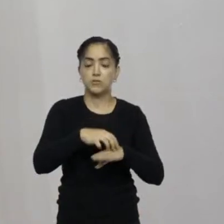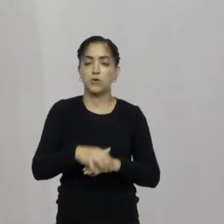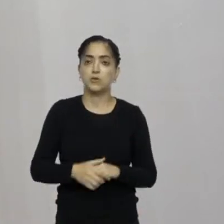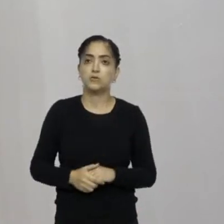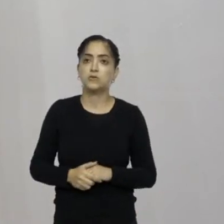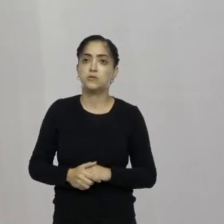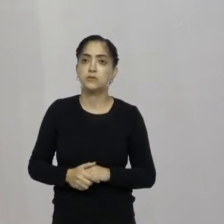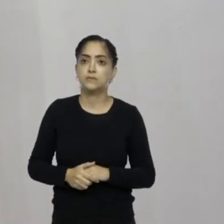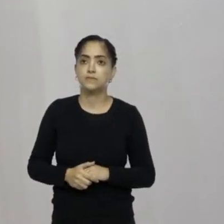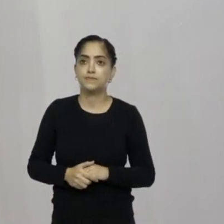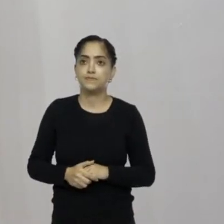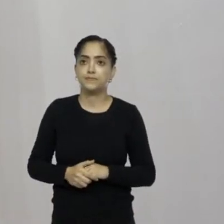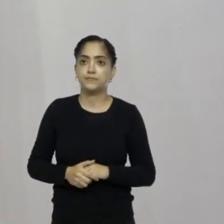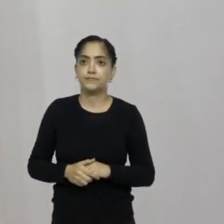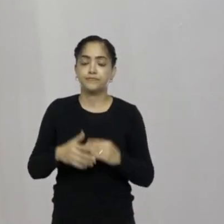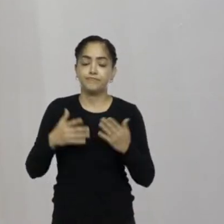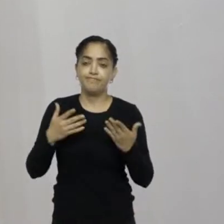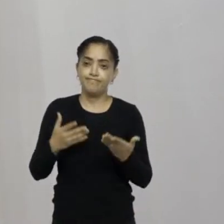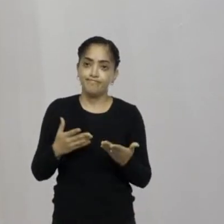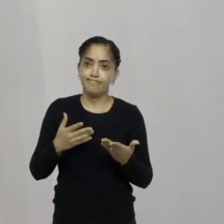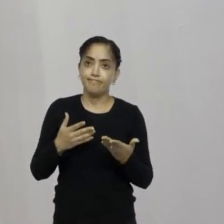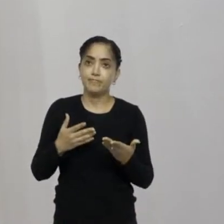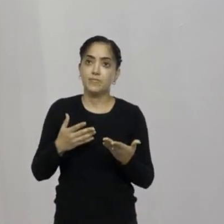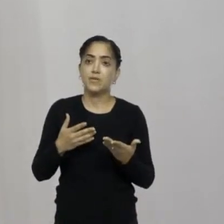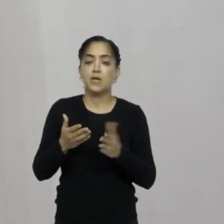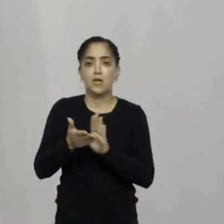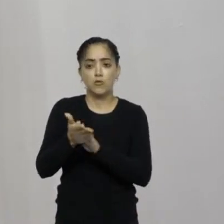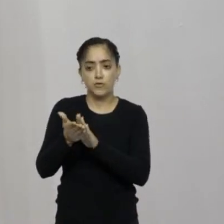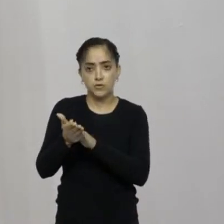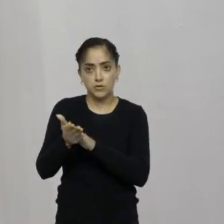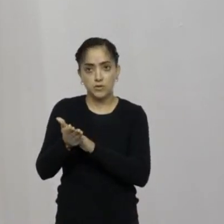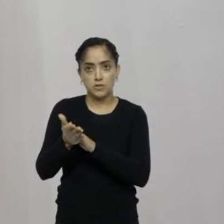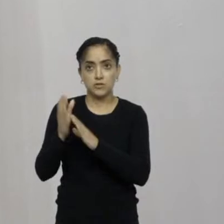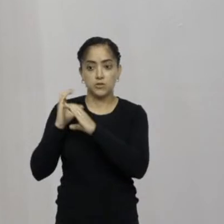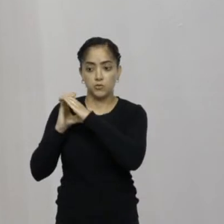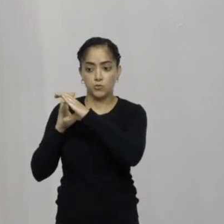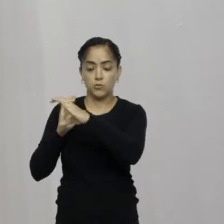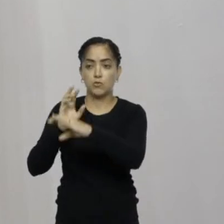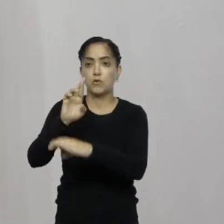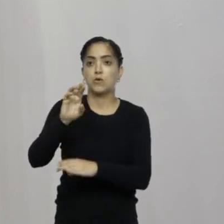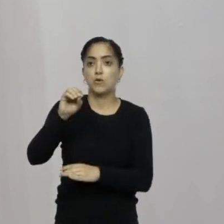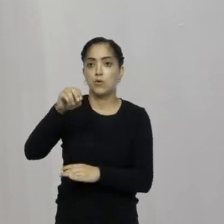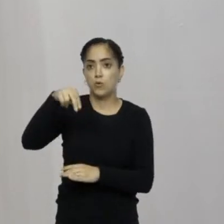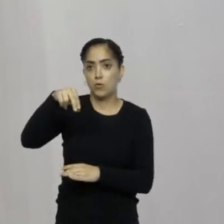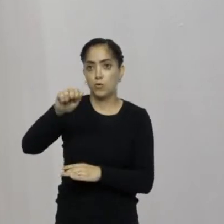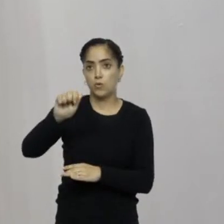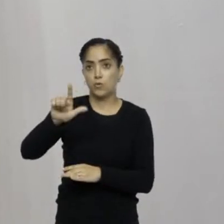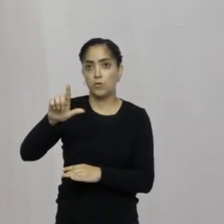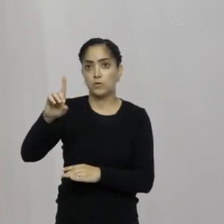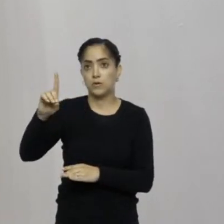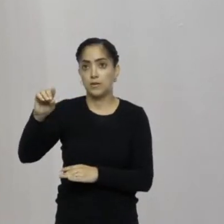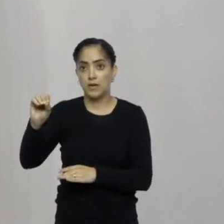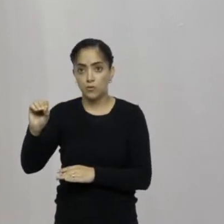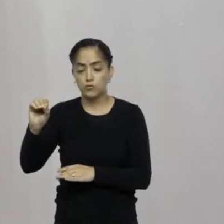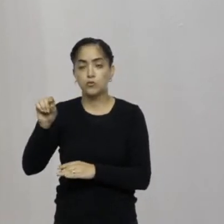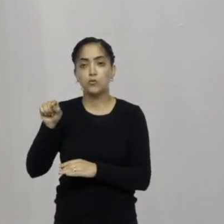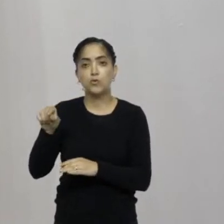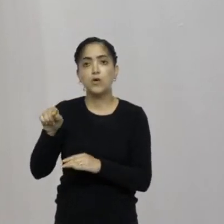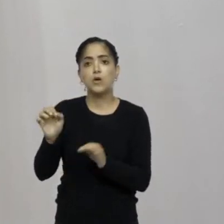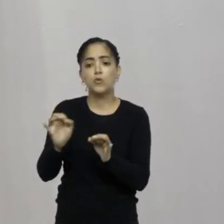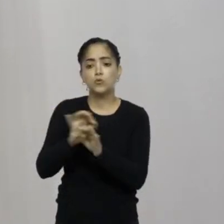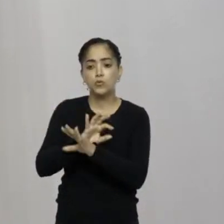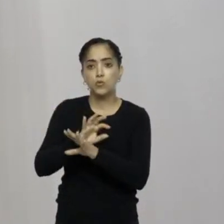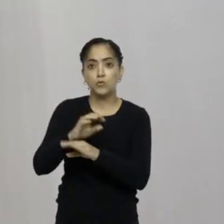É lamentável, eu fiz um elogio ao engenheiro Ronaldo, quando concluída a